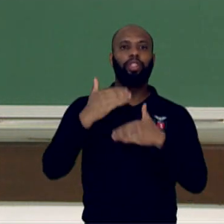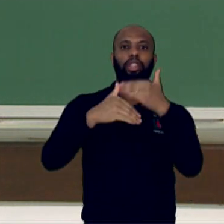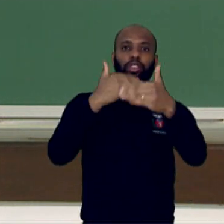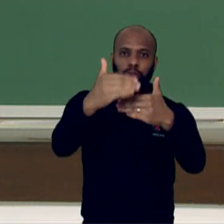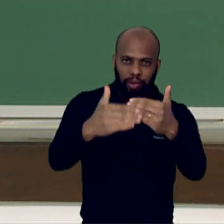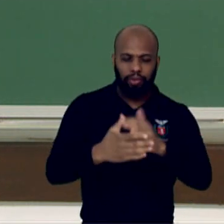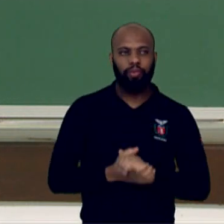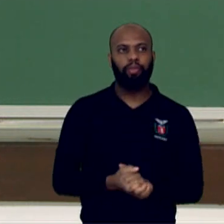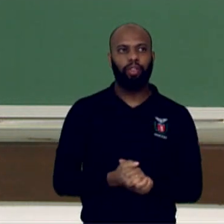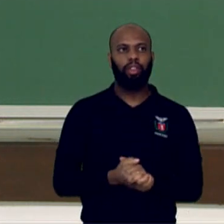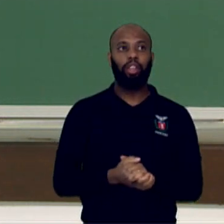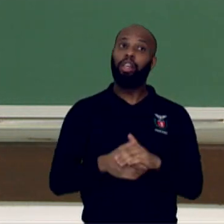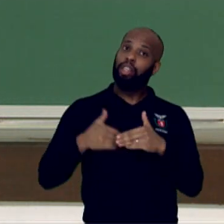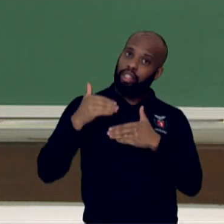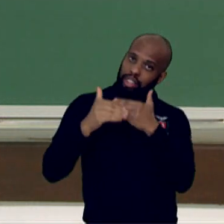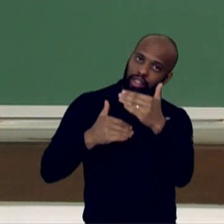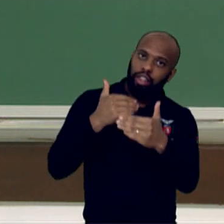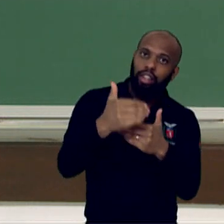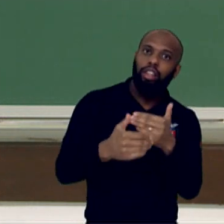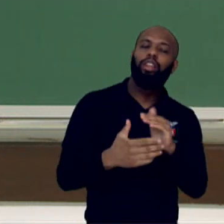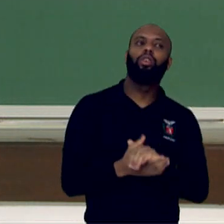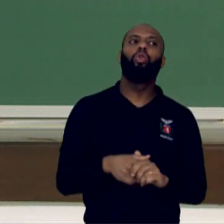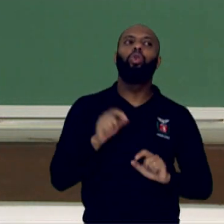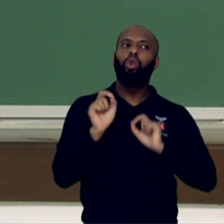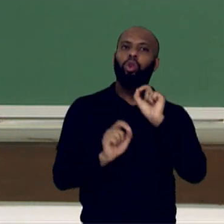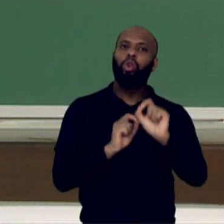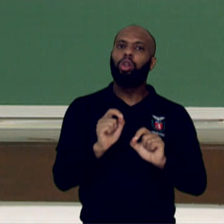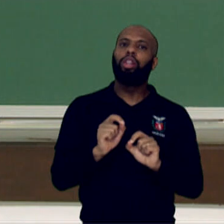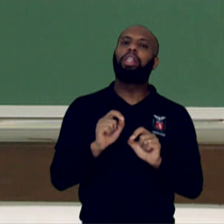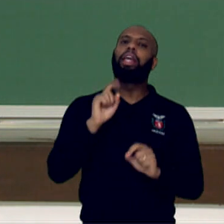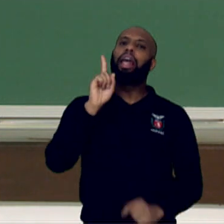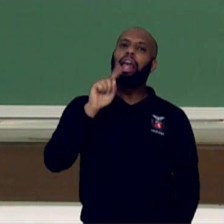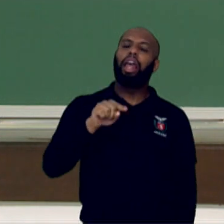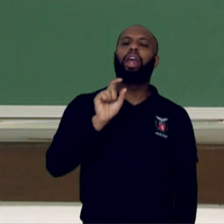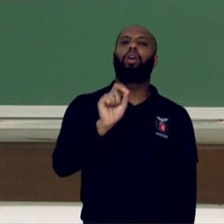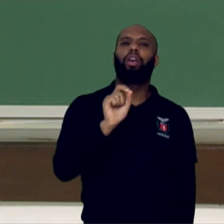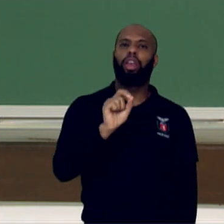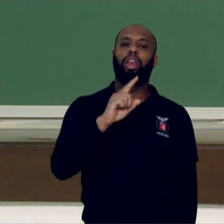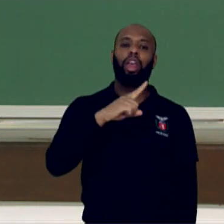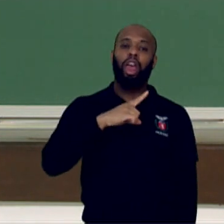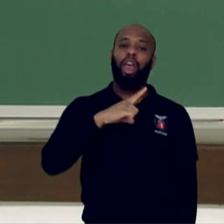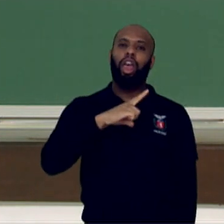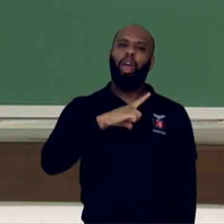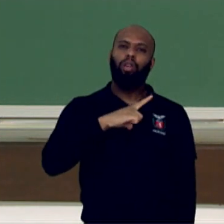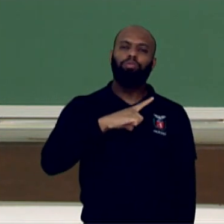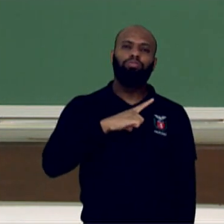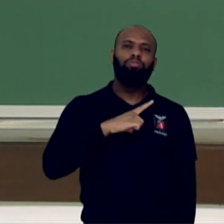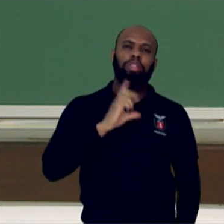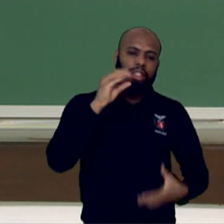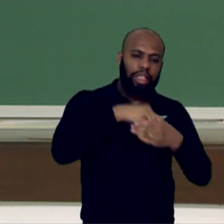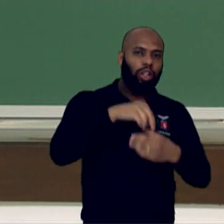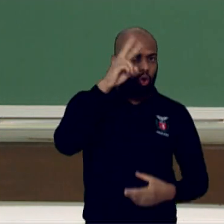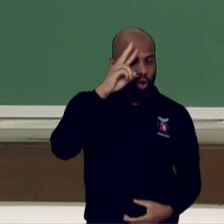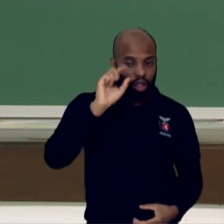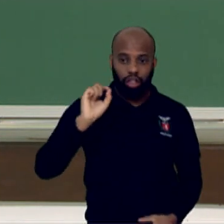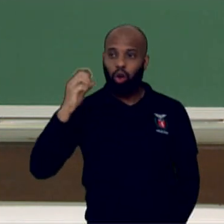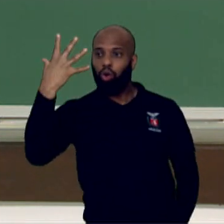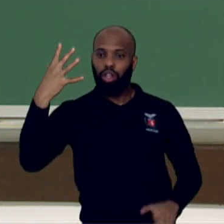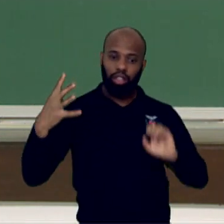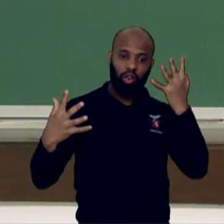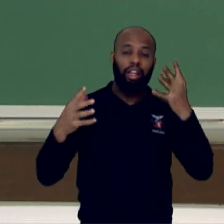Desenvolvimento. Desenvolvimento, ele corresponde às ações que vão ocorrendo para